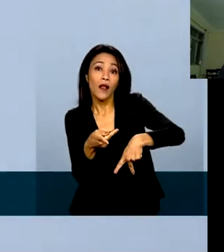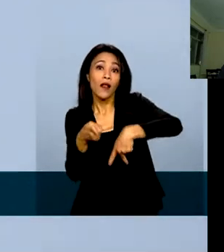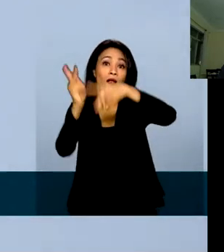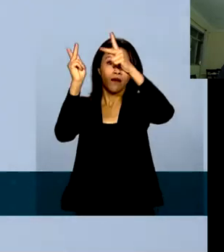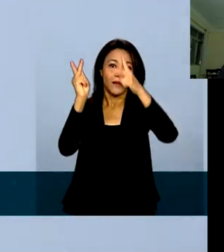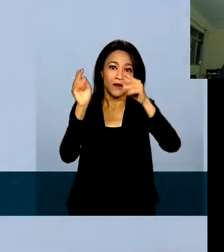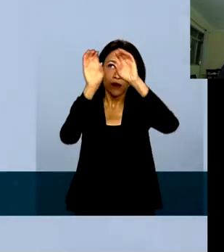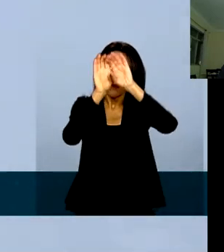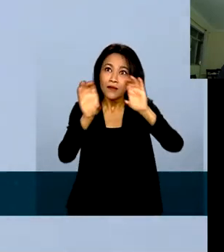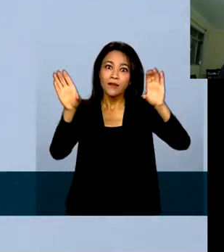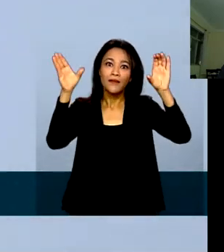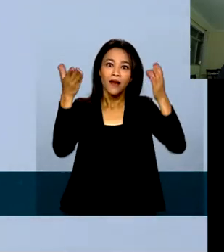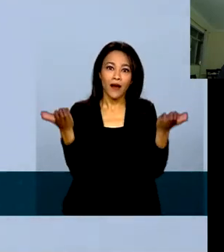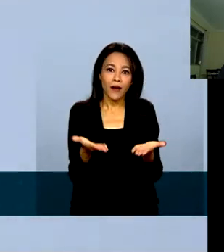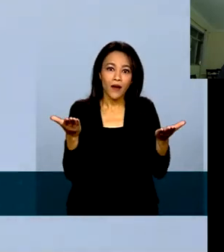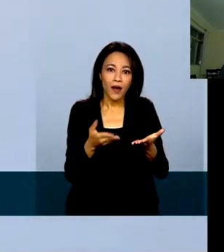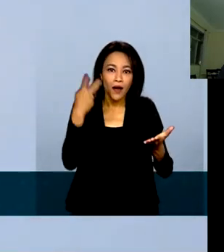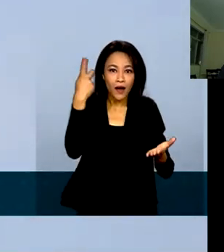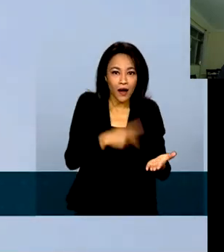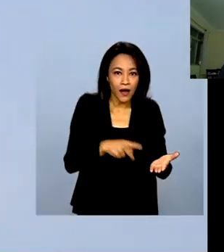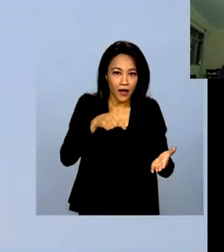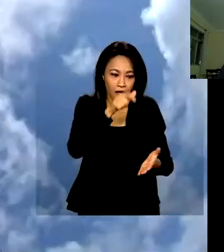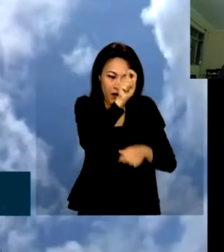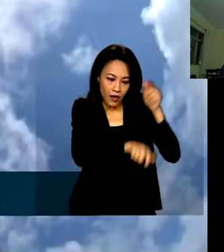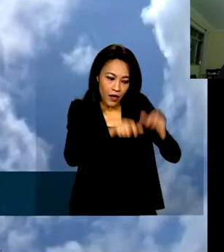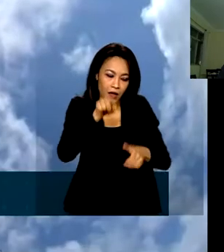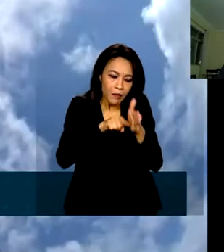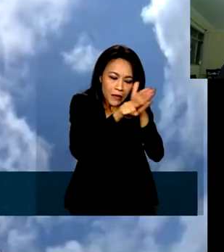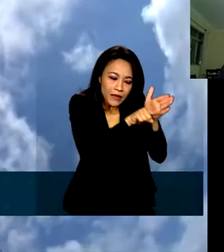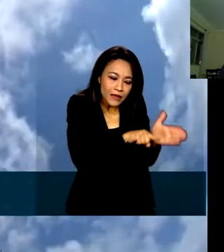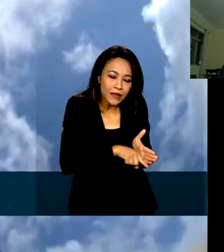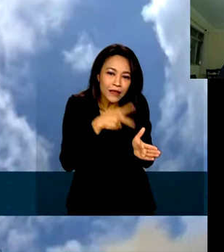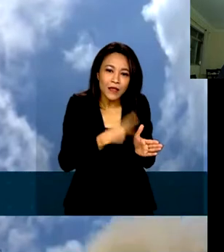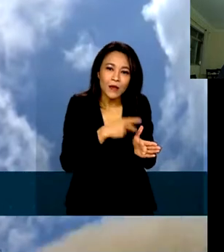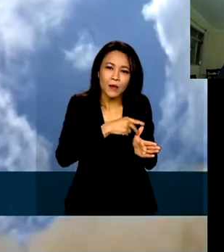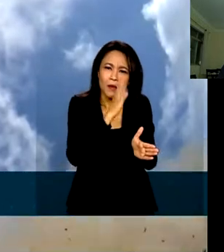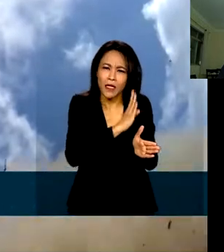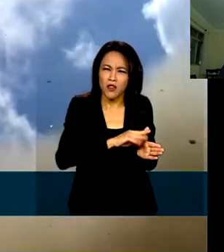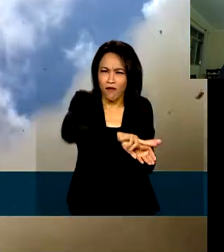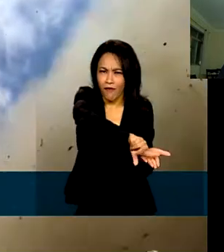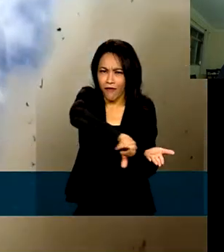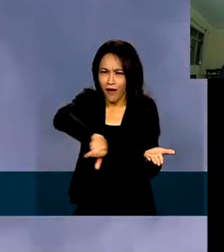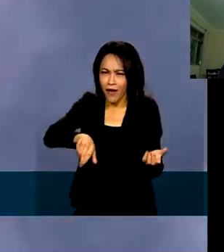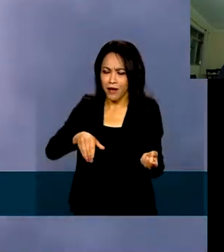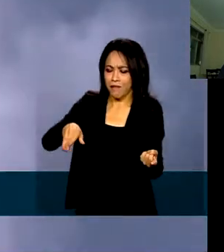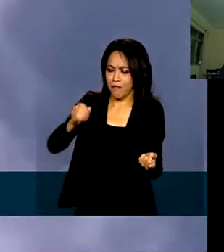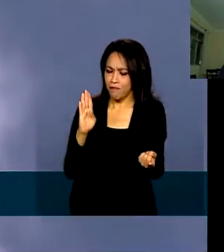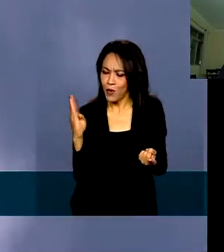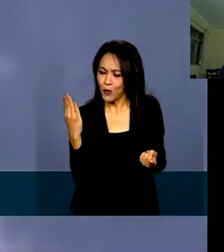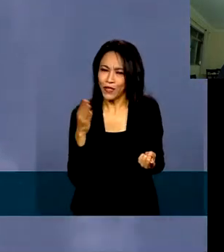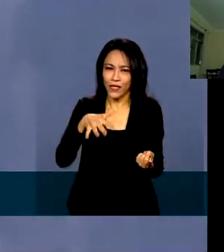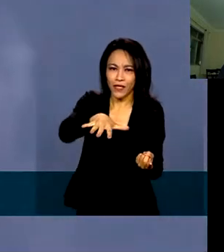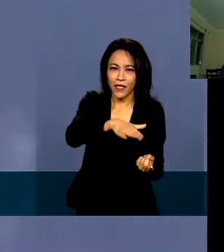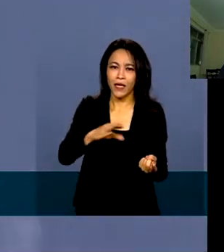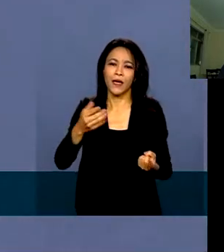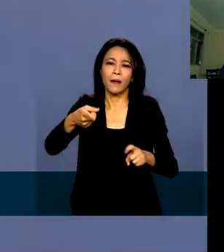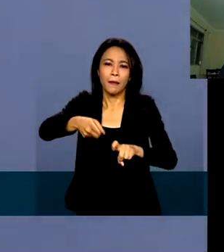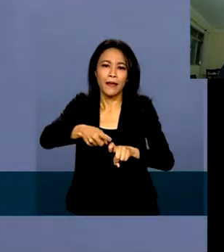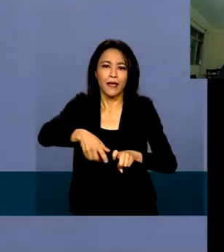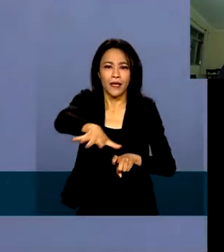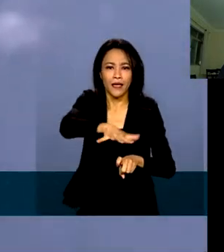agora cientistas brasileiros poderão realizar pesquisas em diversos Campos como Boa noite amigo bem-vindo meu